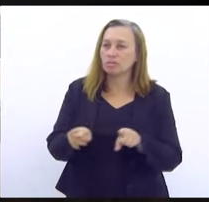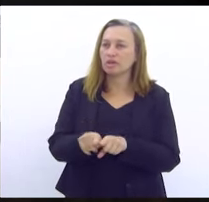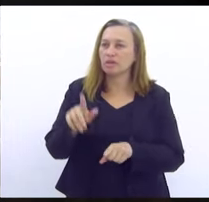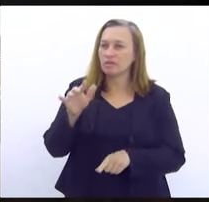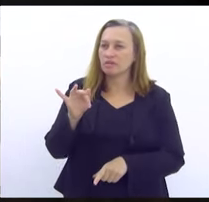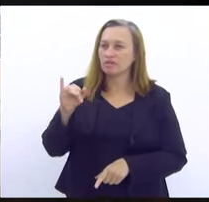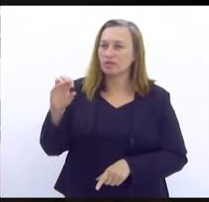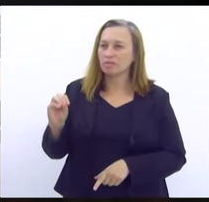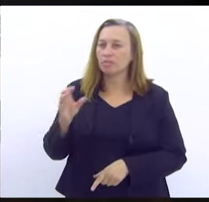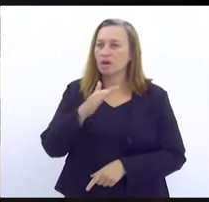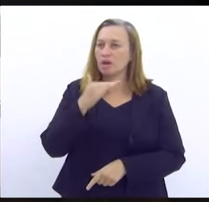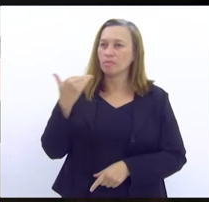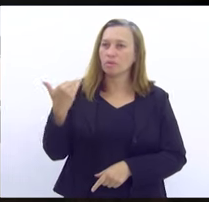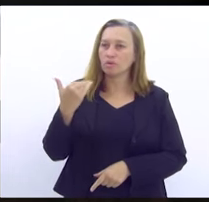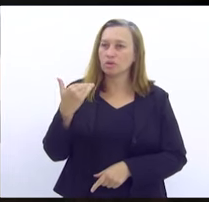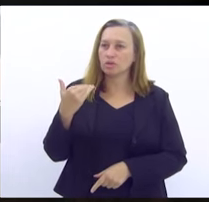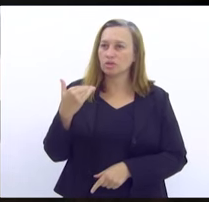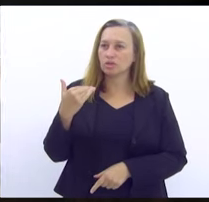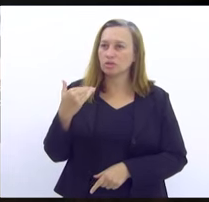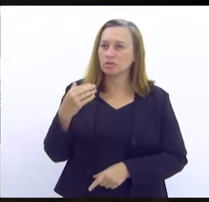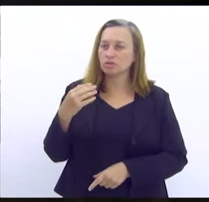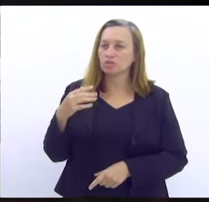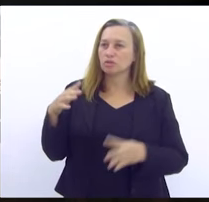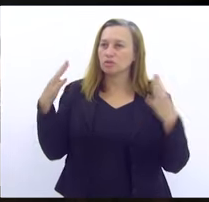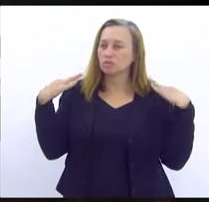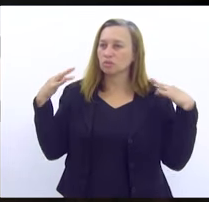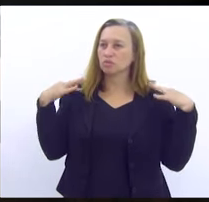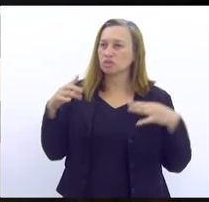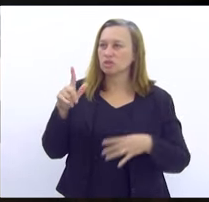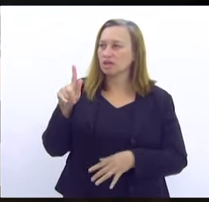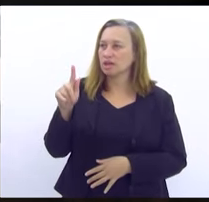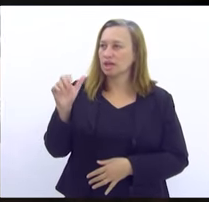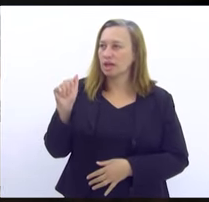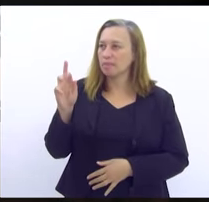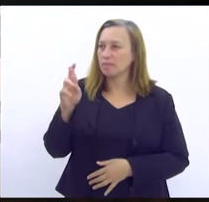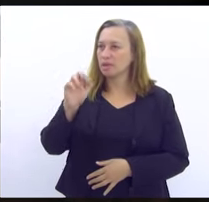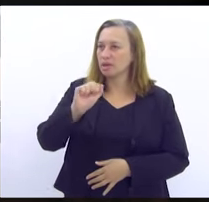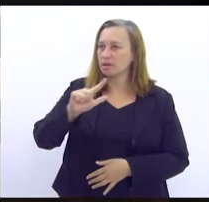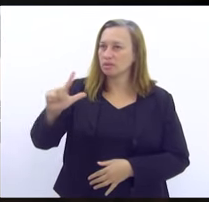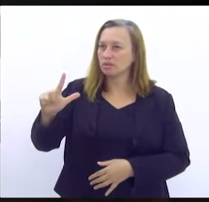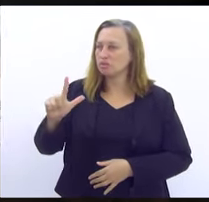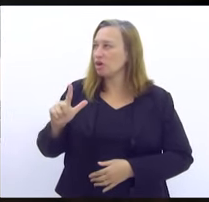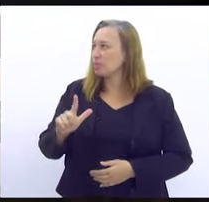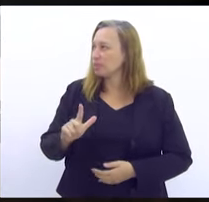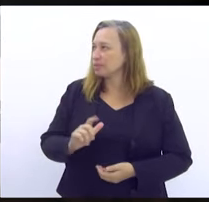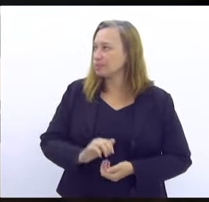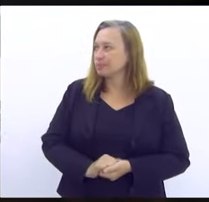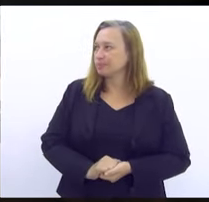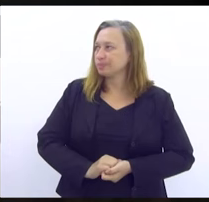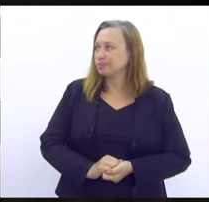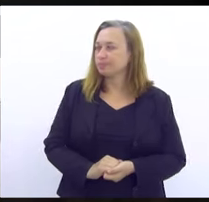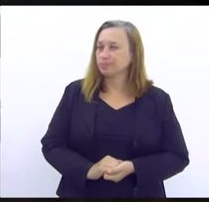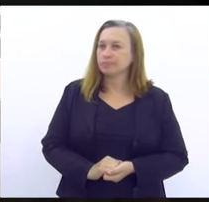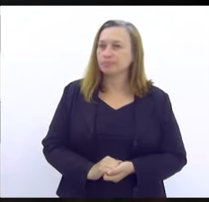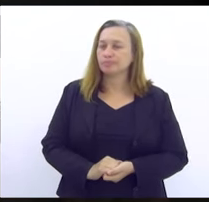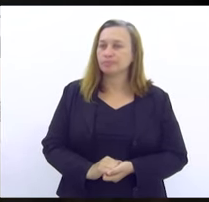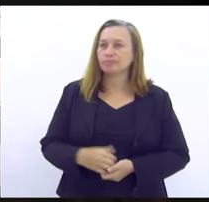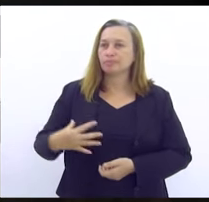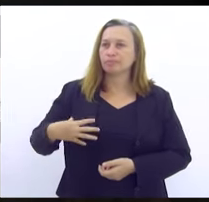Silva, a morte do turista Gabriel Mongen, que é filho